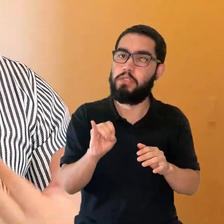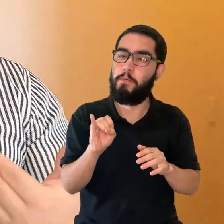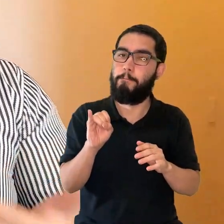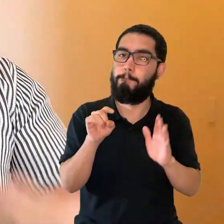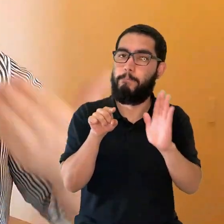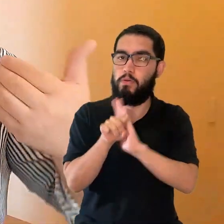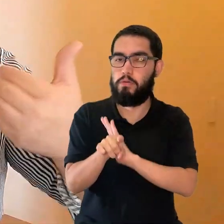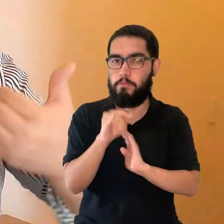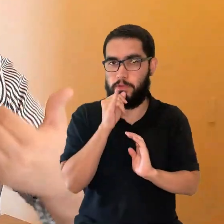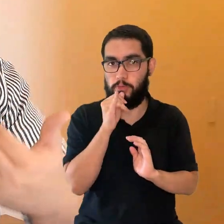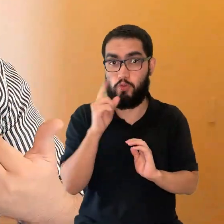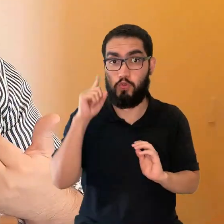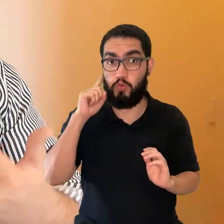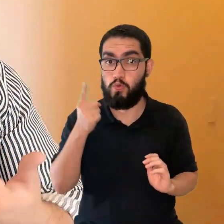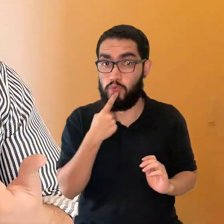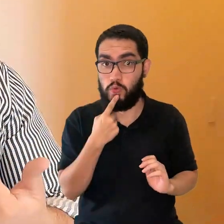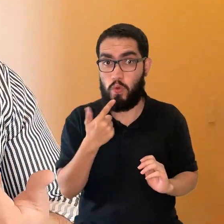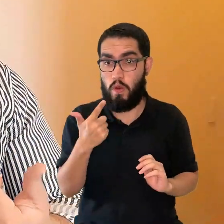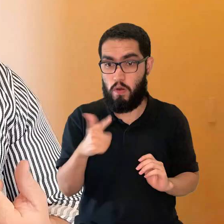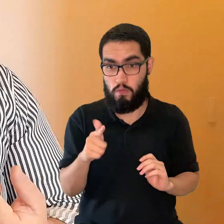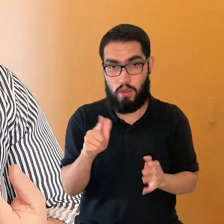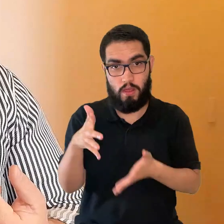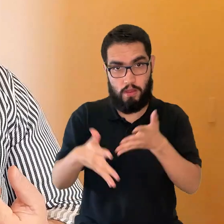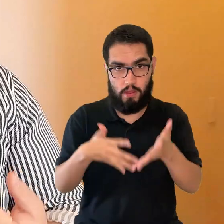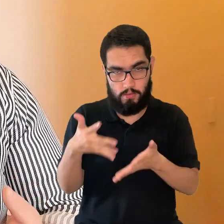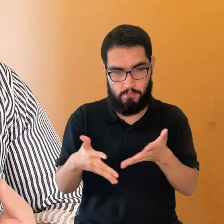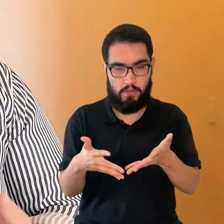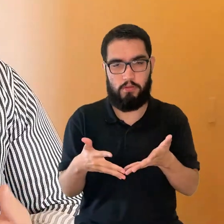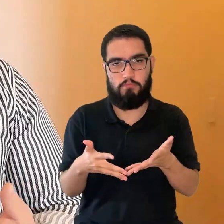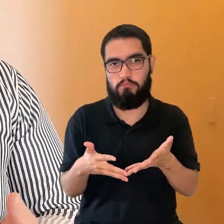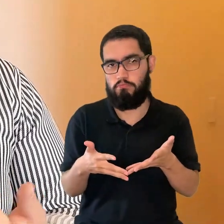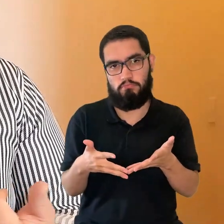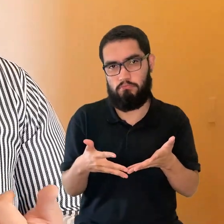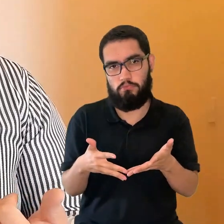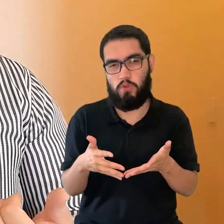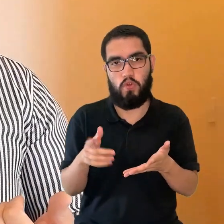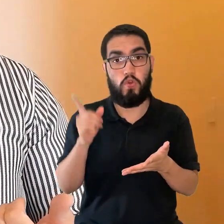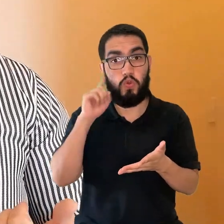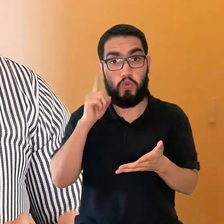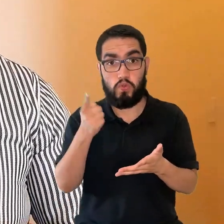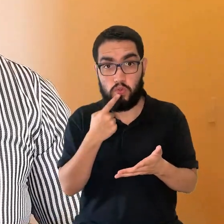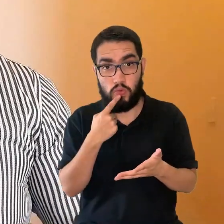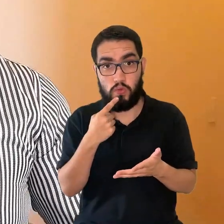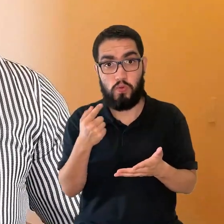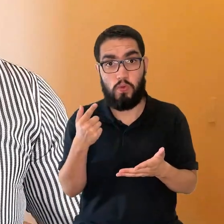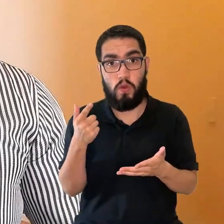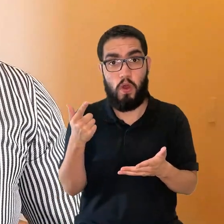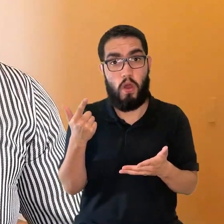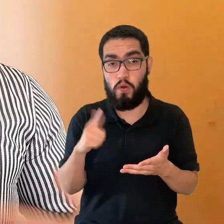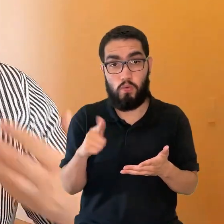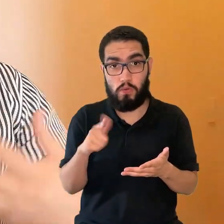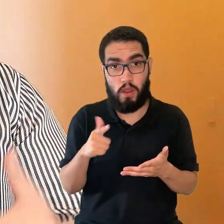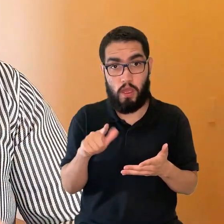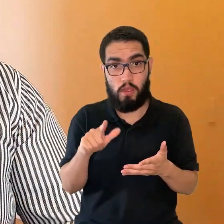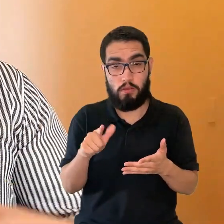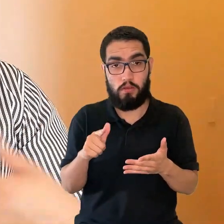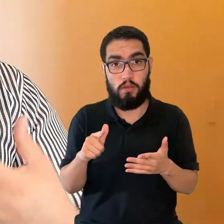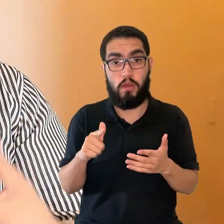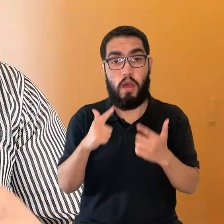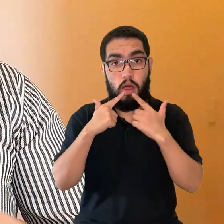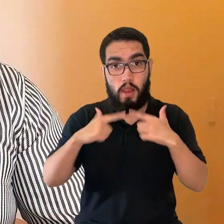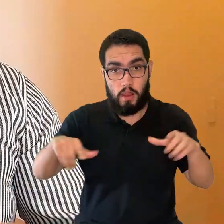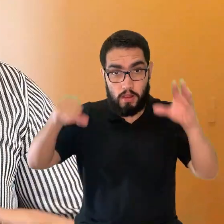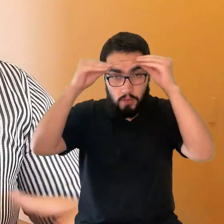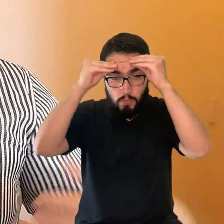relação a surdos que não têm aquisição de língua. Surdos sem aquisição de línguas devem ser atendidos de forma